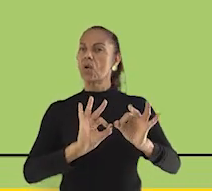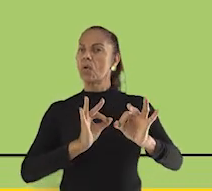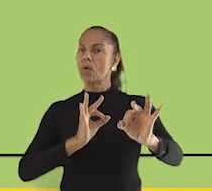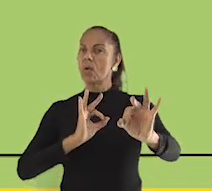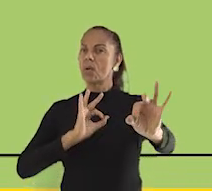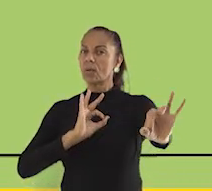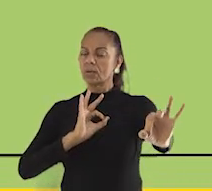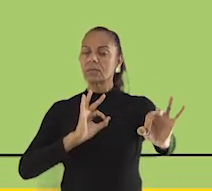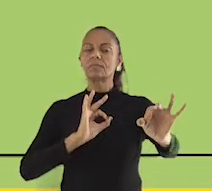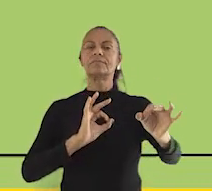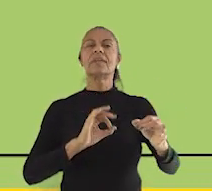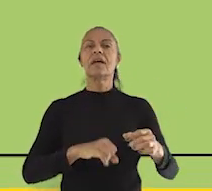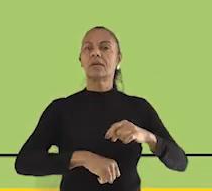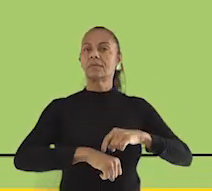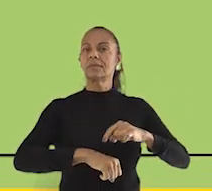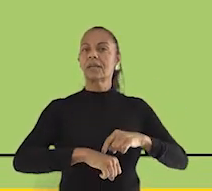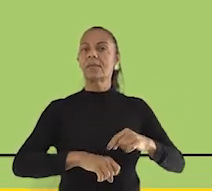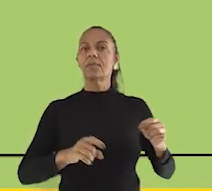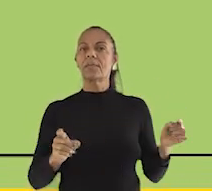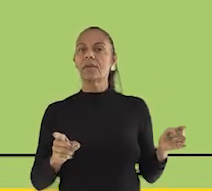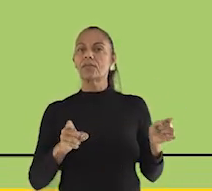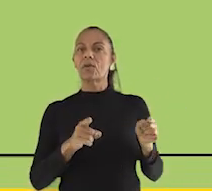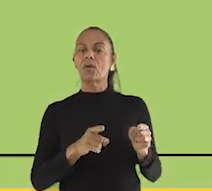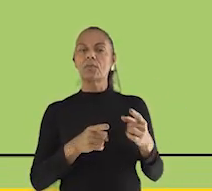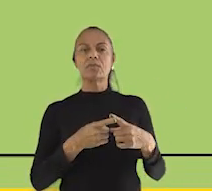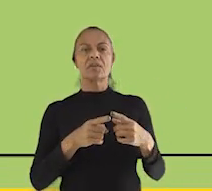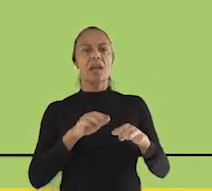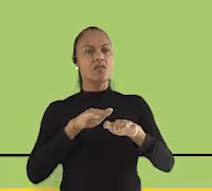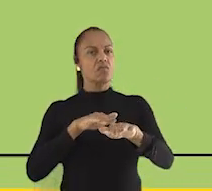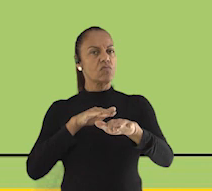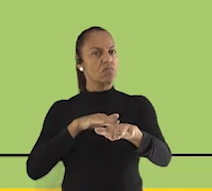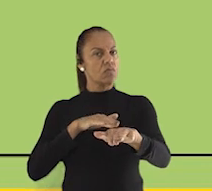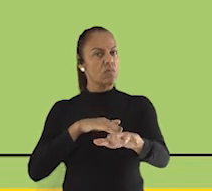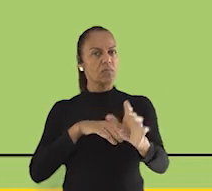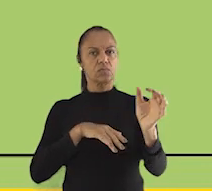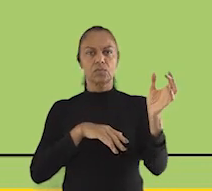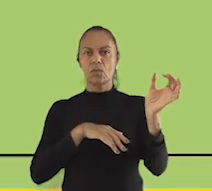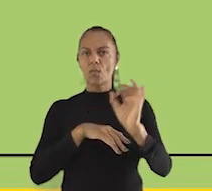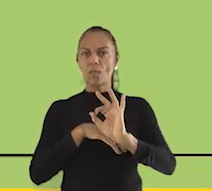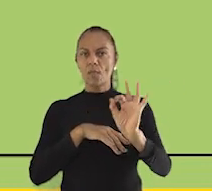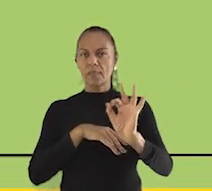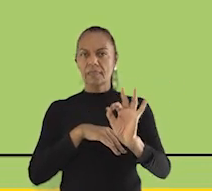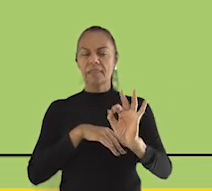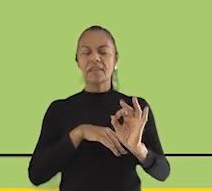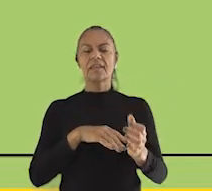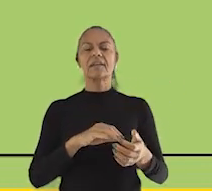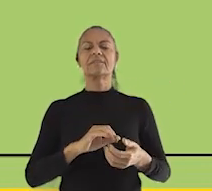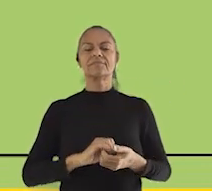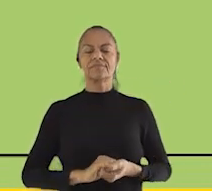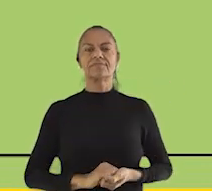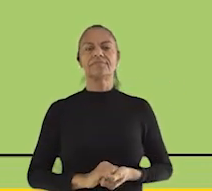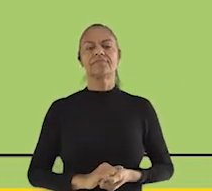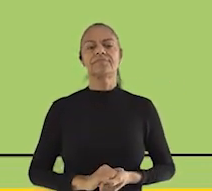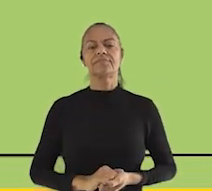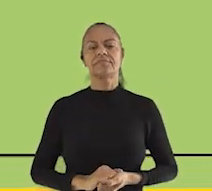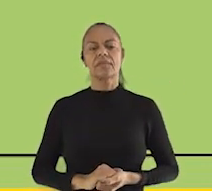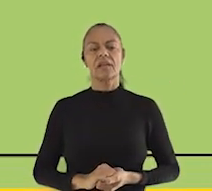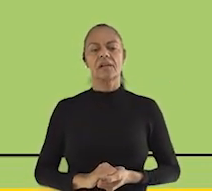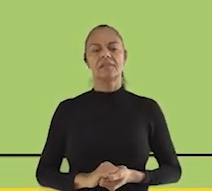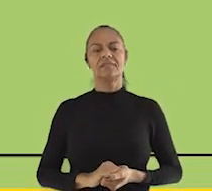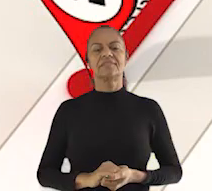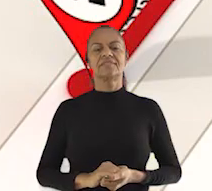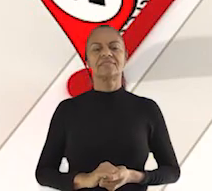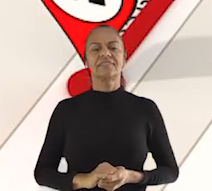distância se tornar de menor tempo, por conta de engarrafamentos que acontecem lá no centro da cidade em horários de